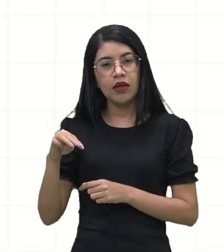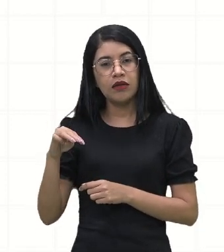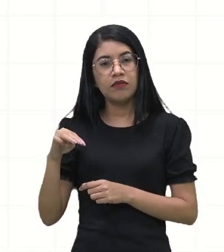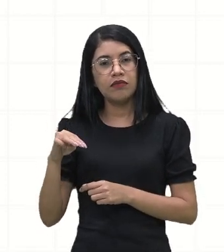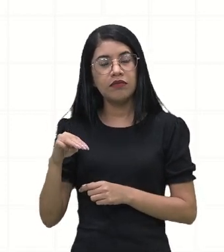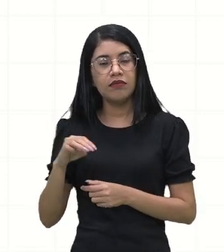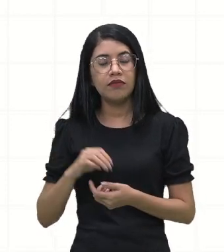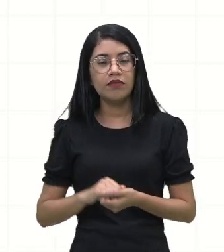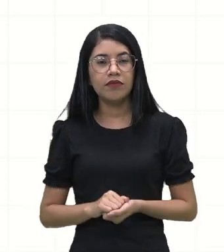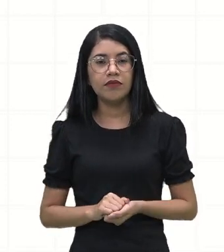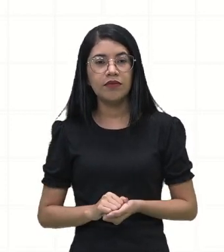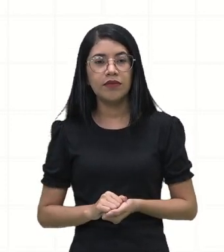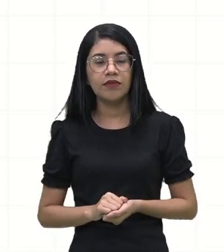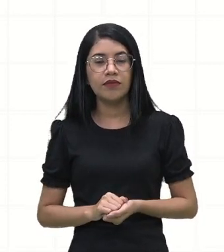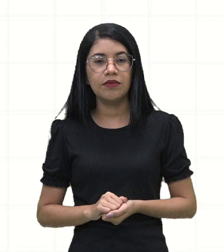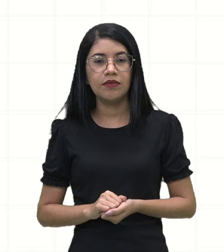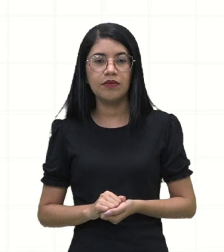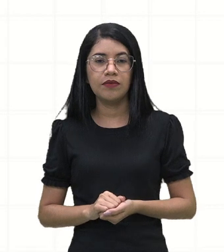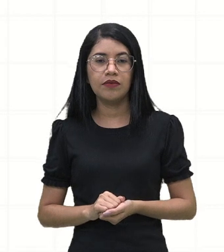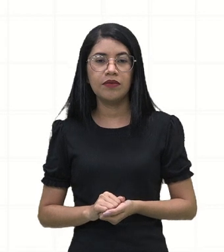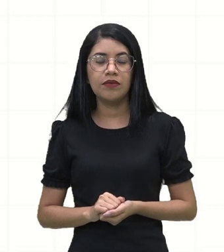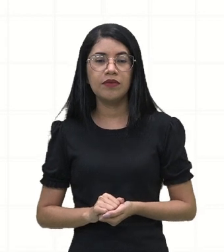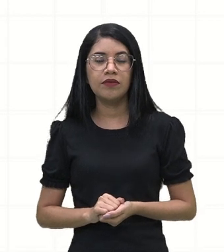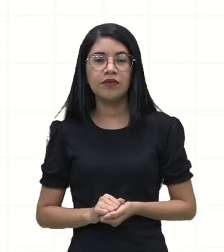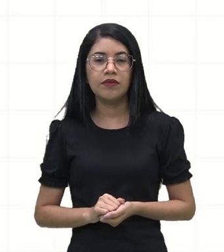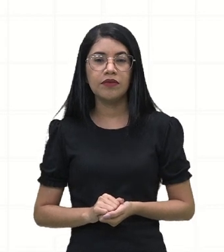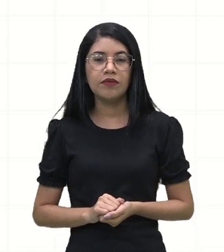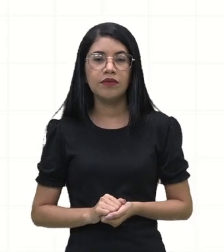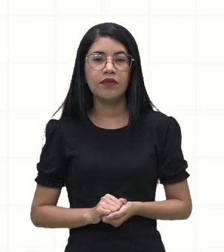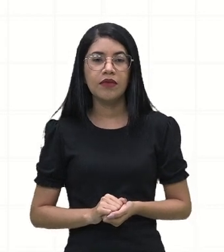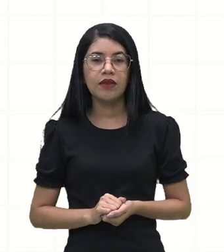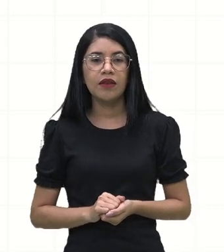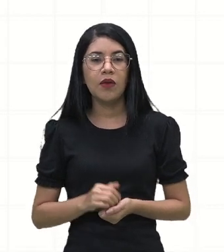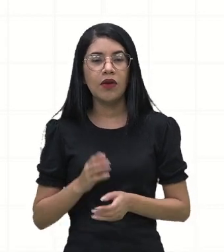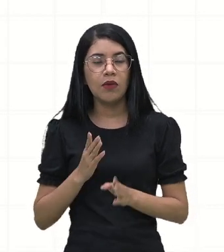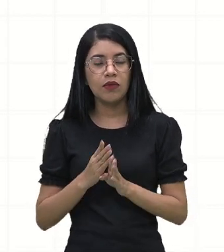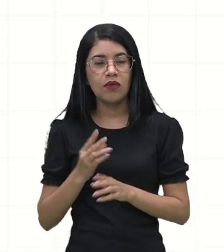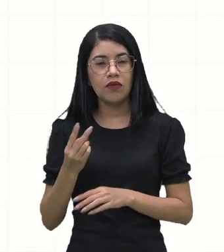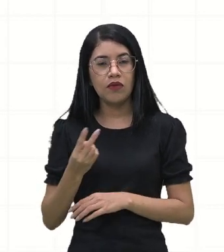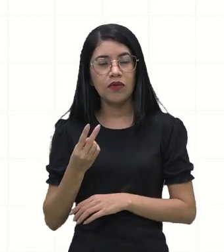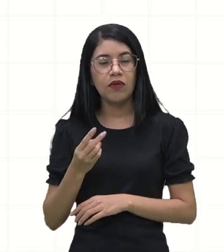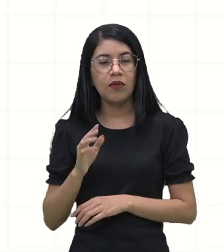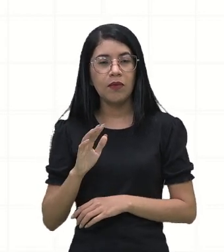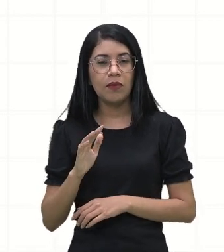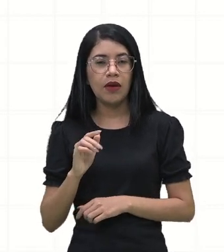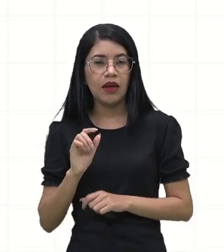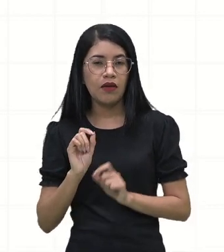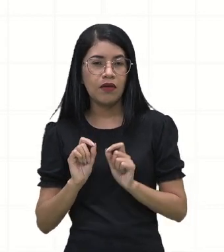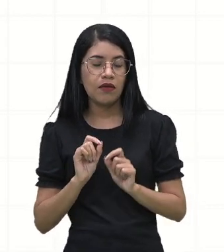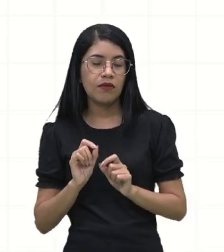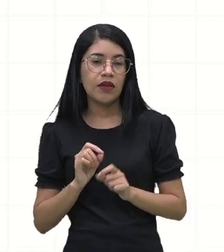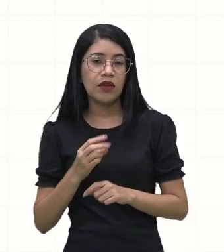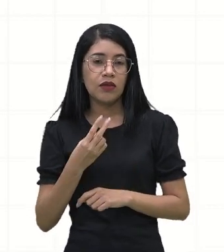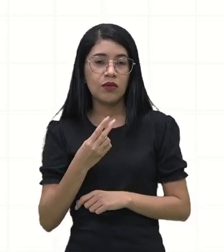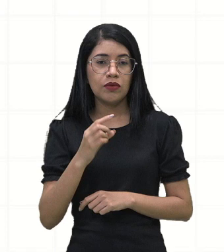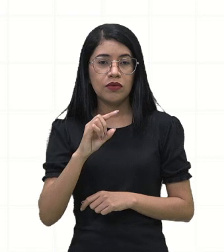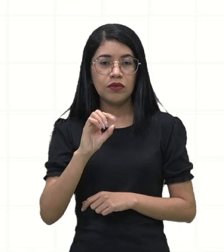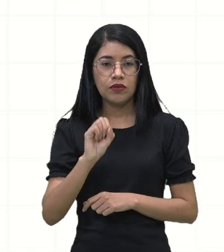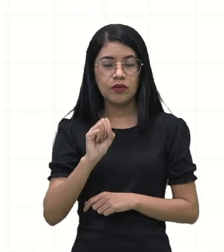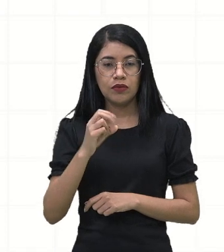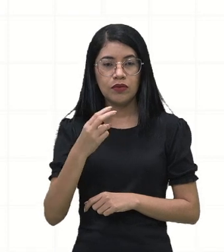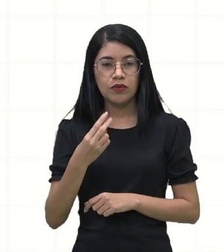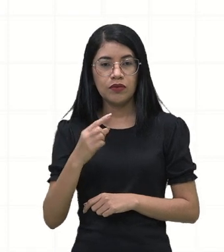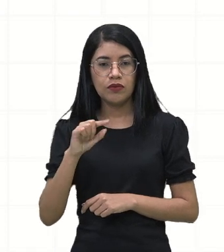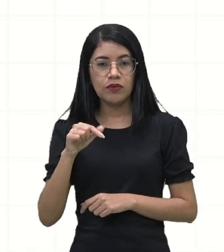nosso 2 aqui da Suves, né? 282 centímetros,